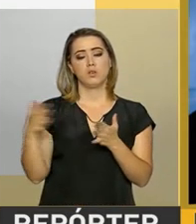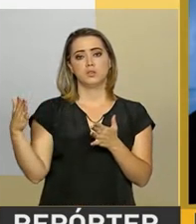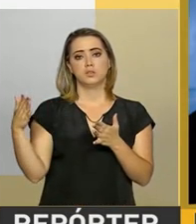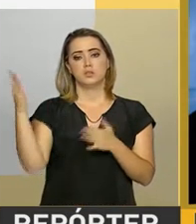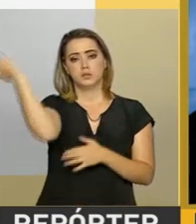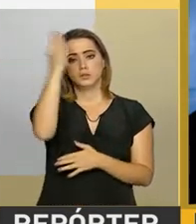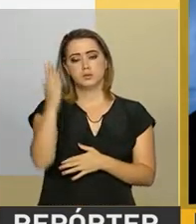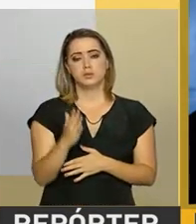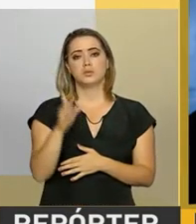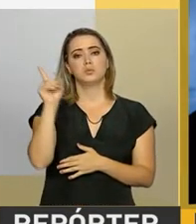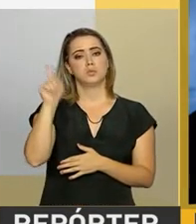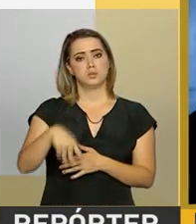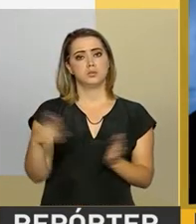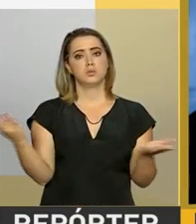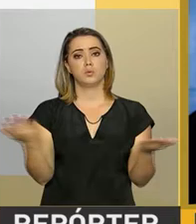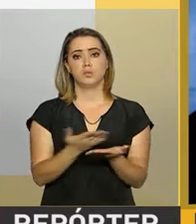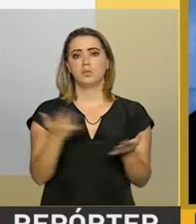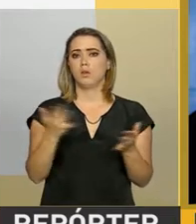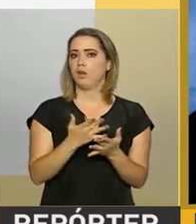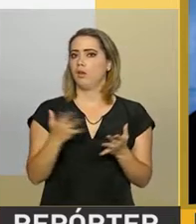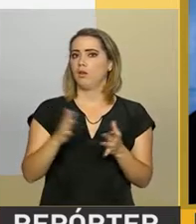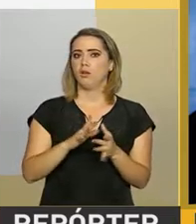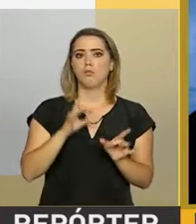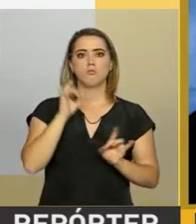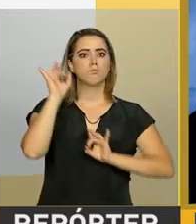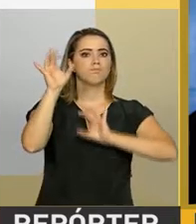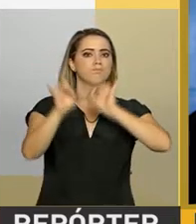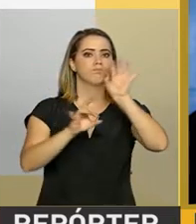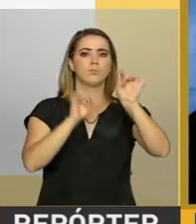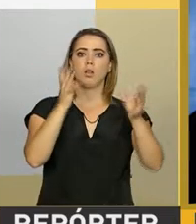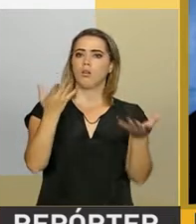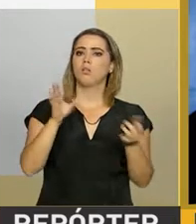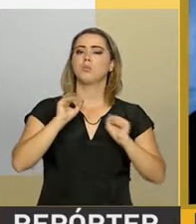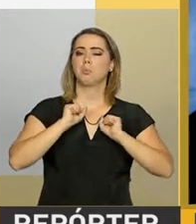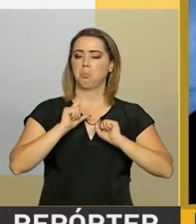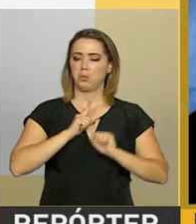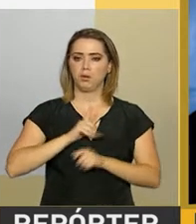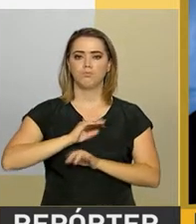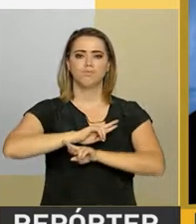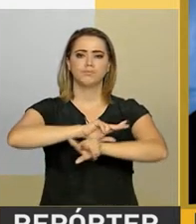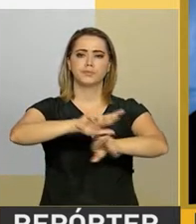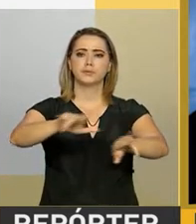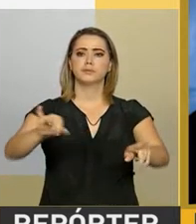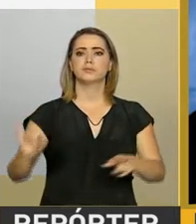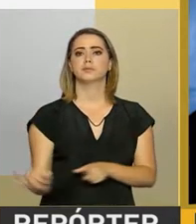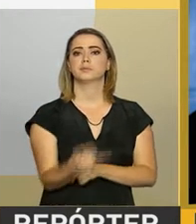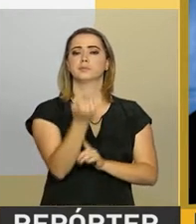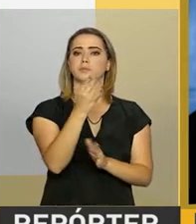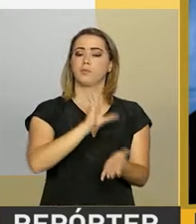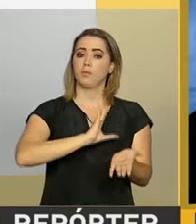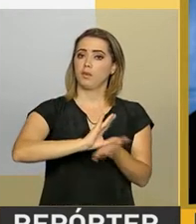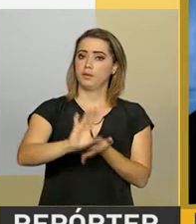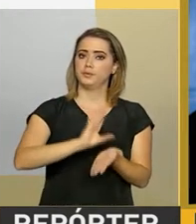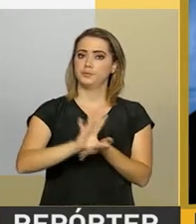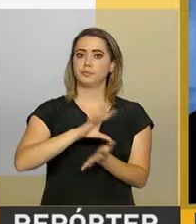Brasil hoje é um destaque em termos de oportunidade de investimento do